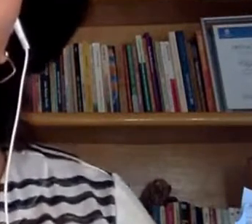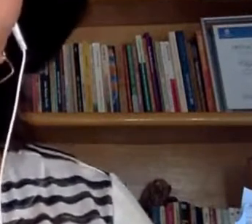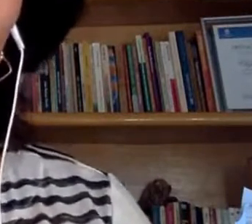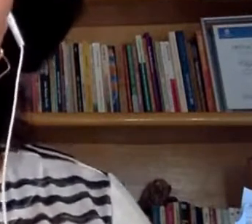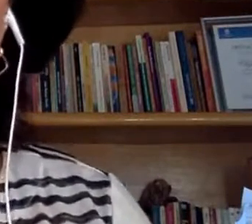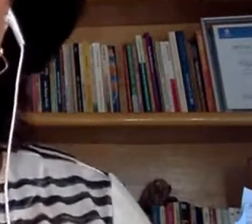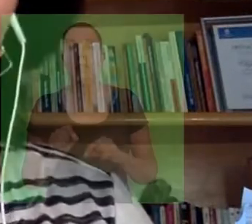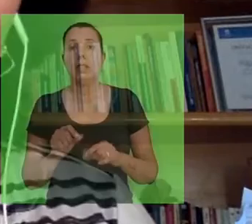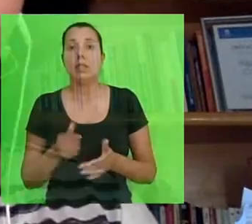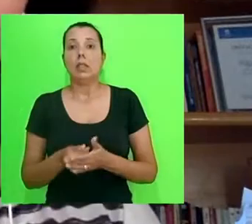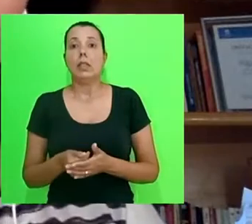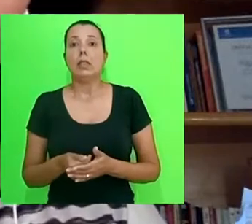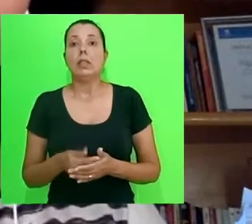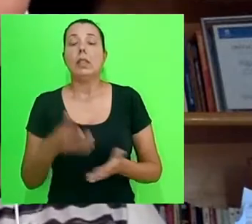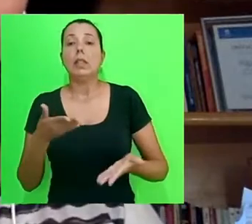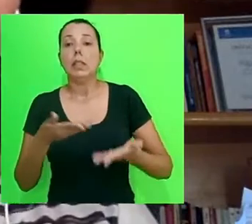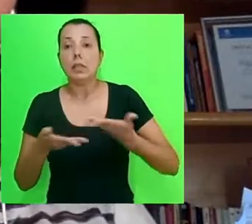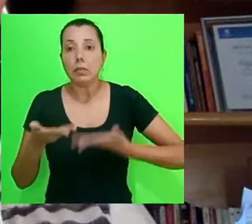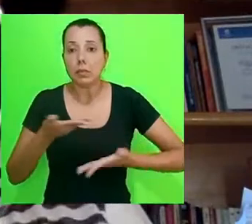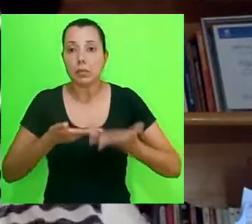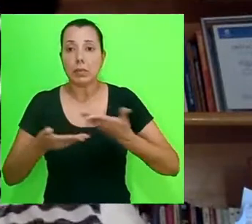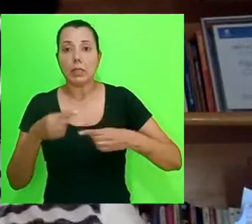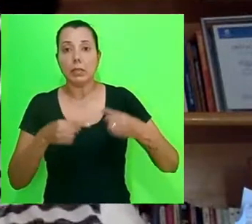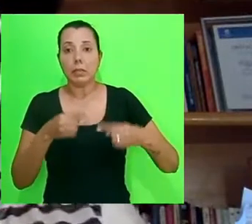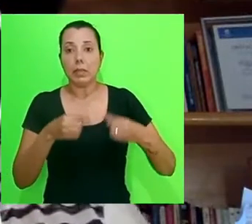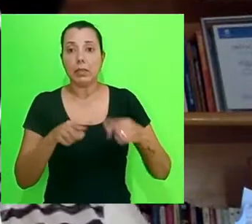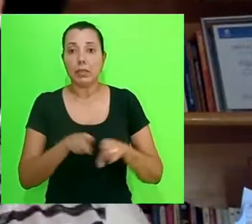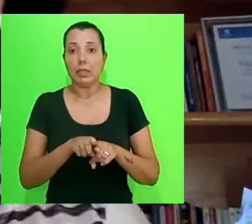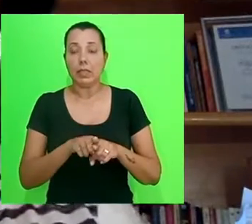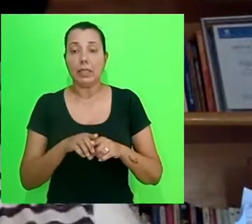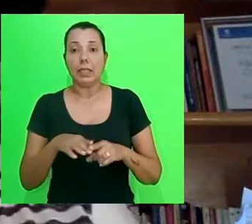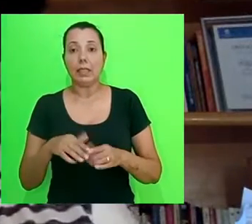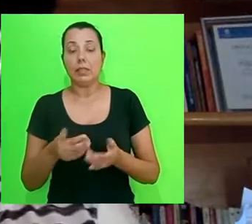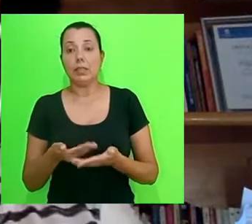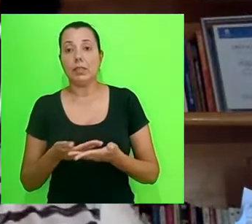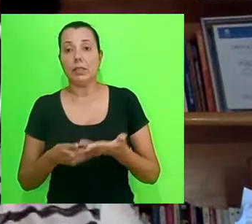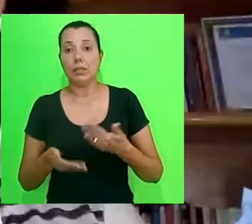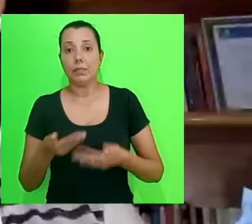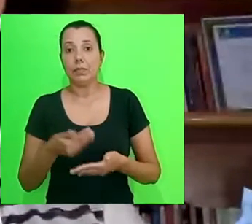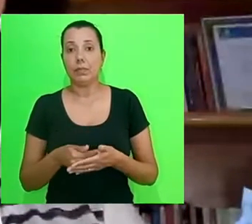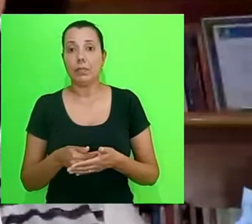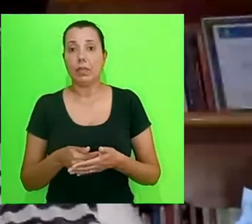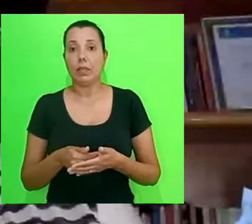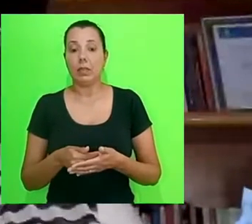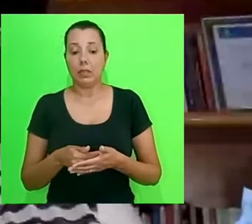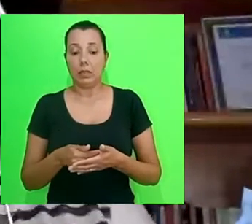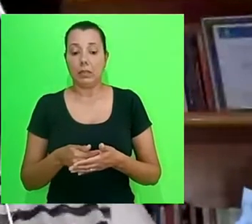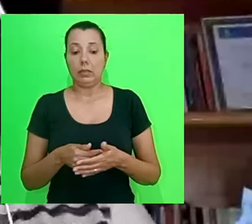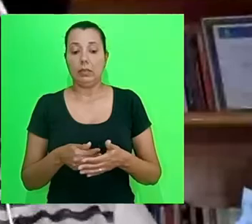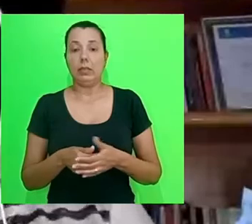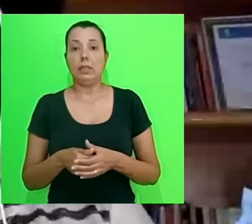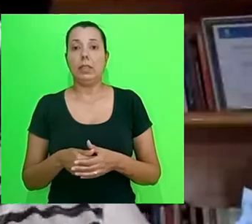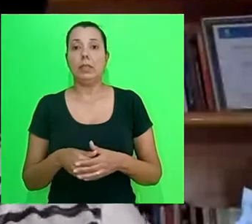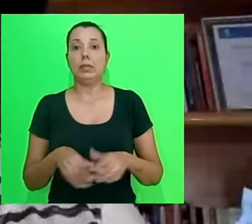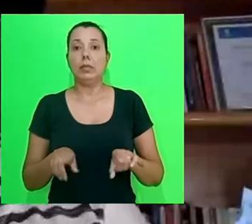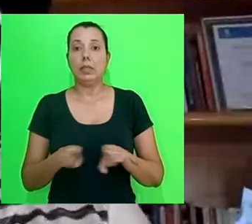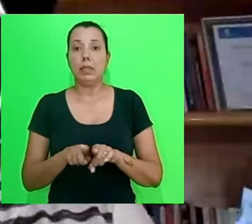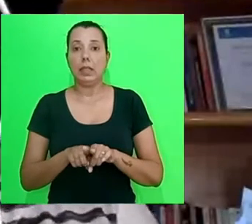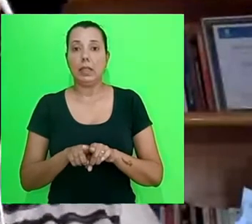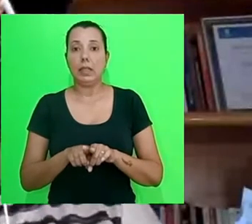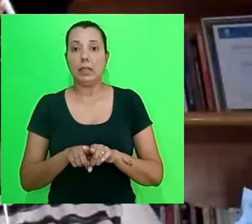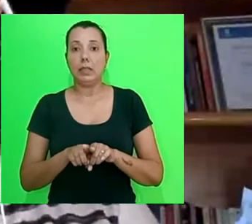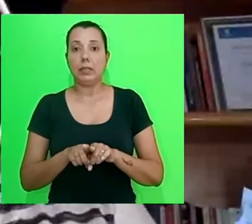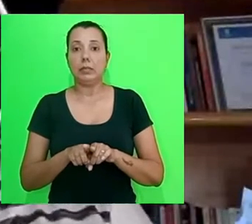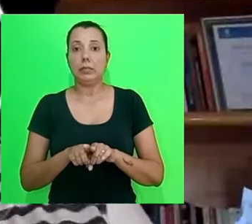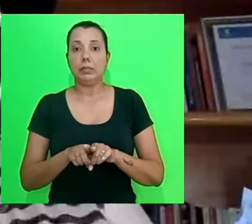geral, ela passou boa parte da história humana como algo escondido, dissimulado, e que foi muito por força, né, do